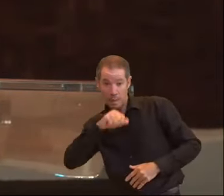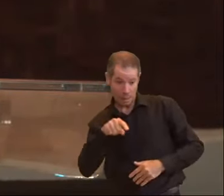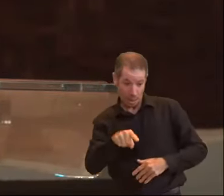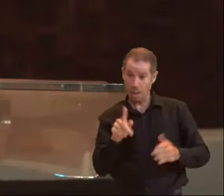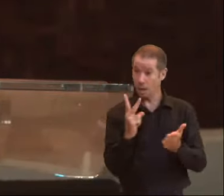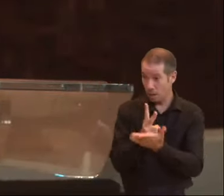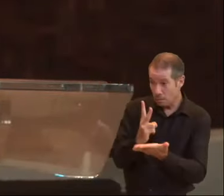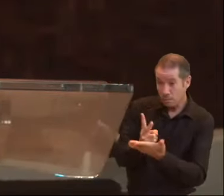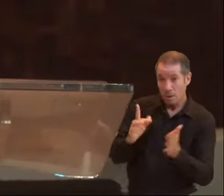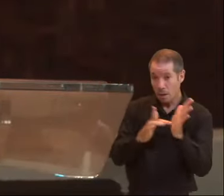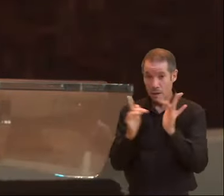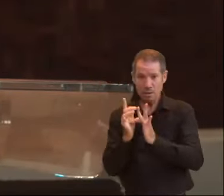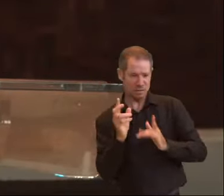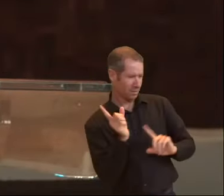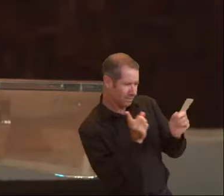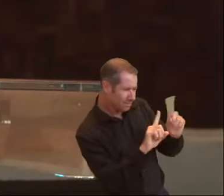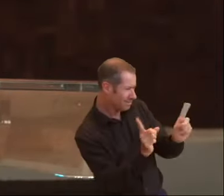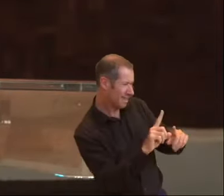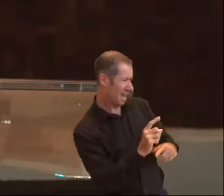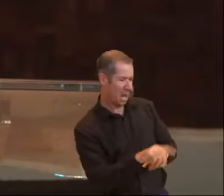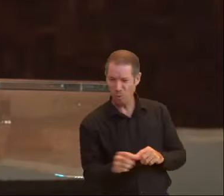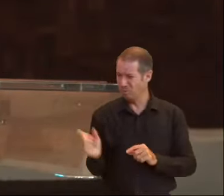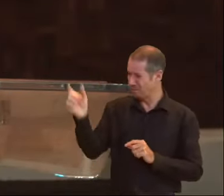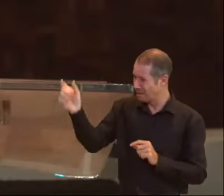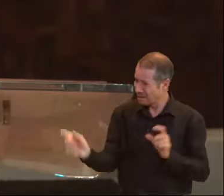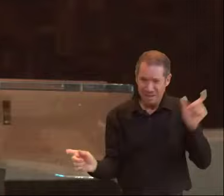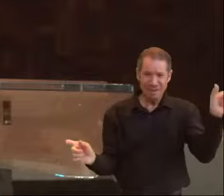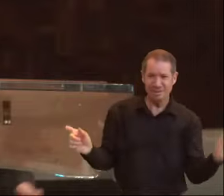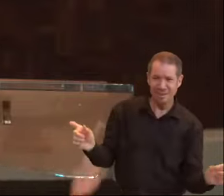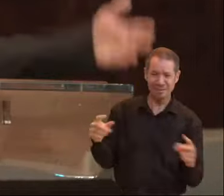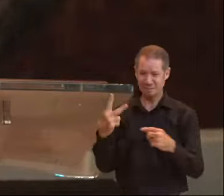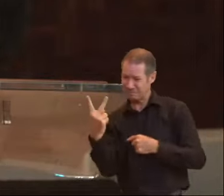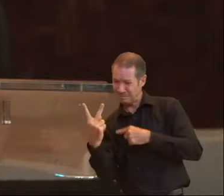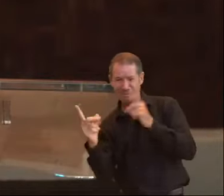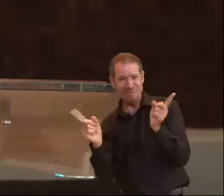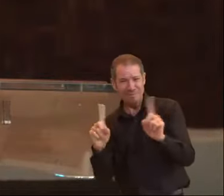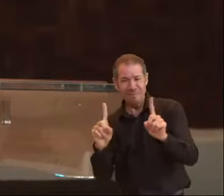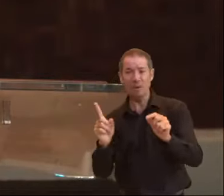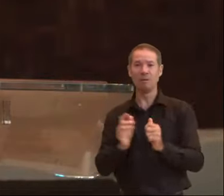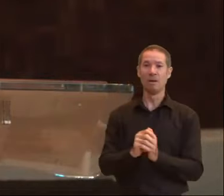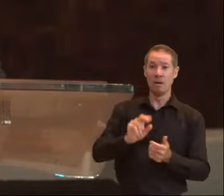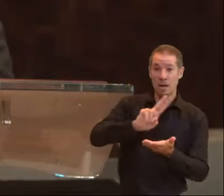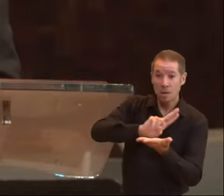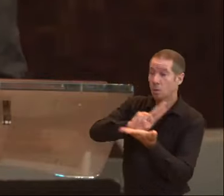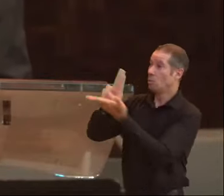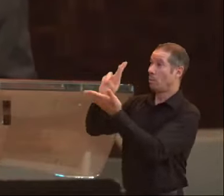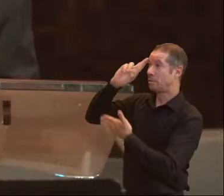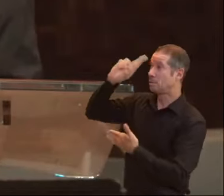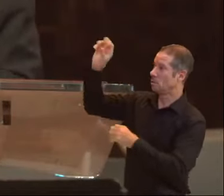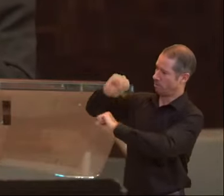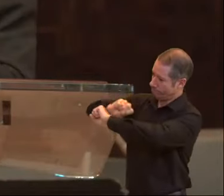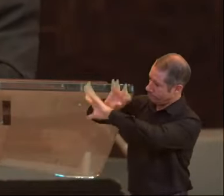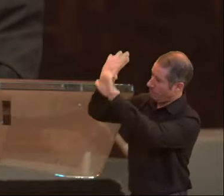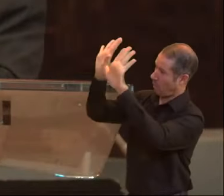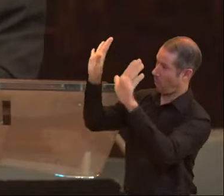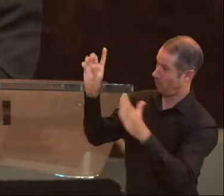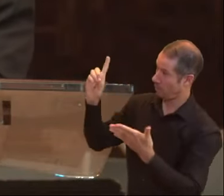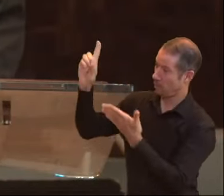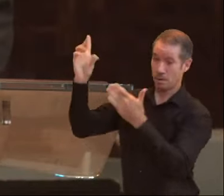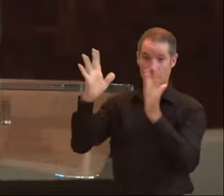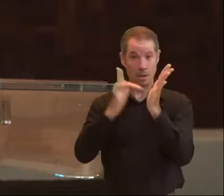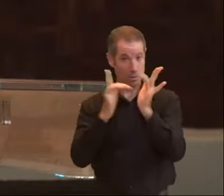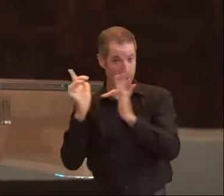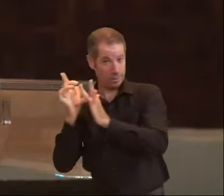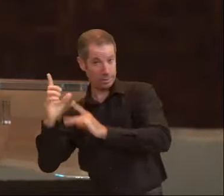mesmo? E Jesus disse: não, nem ele nem os pais. Isso é para que o nome do Senhor seja glorificado. E